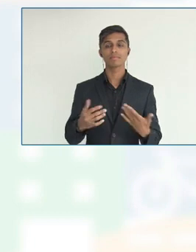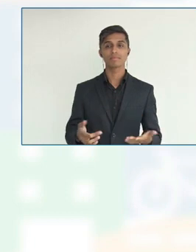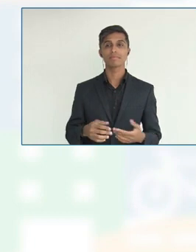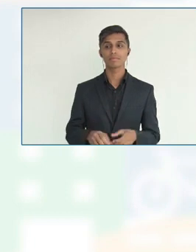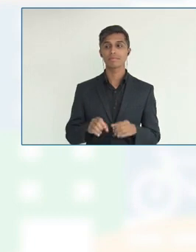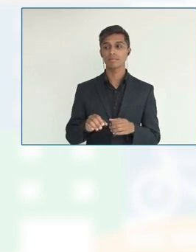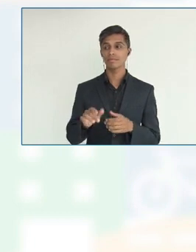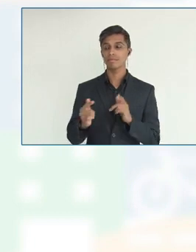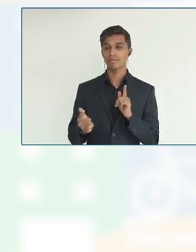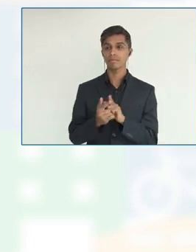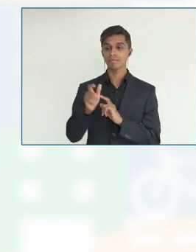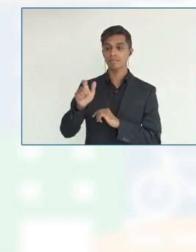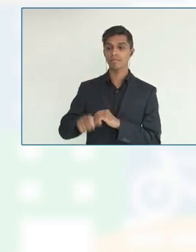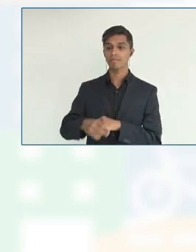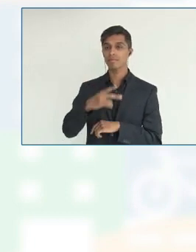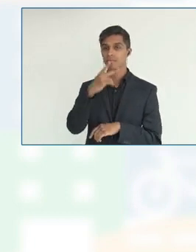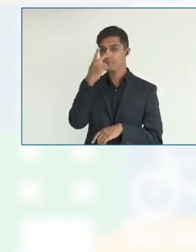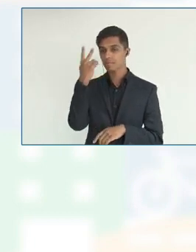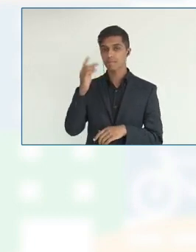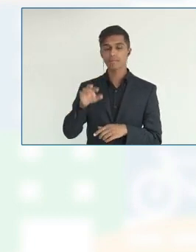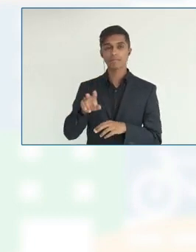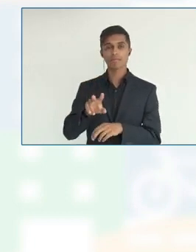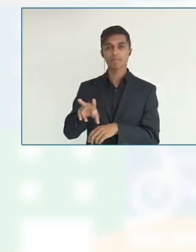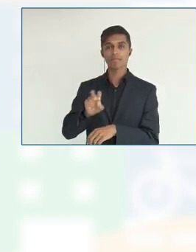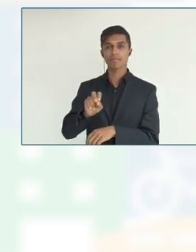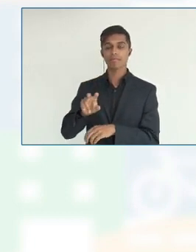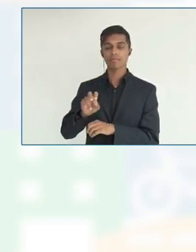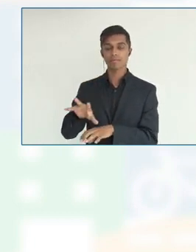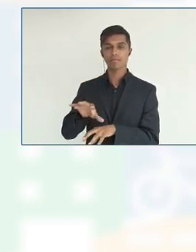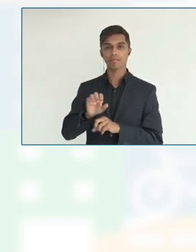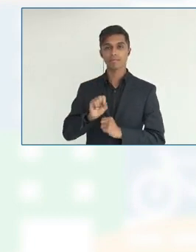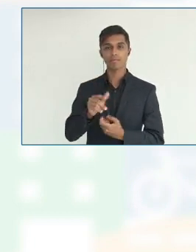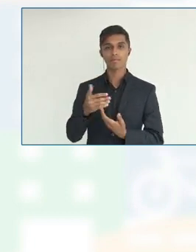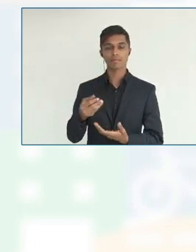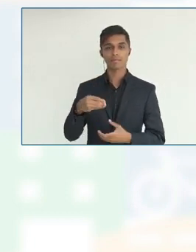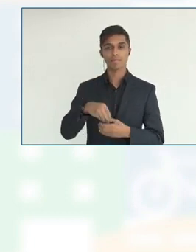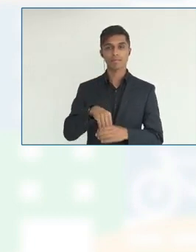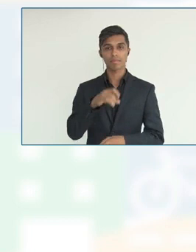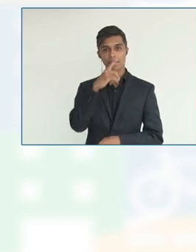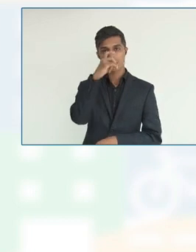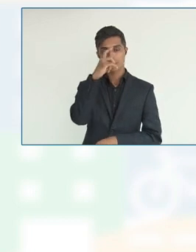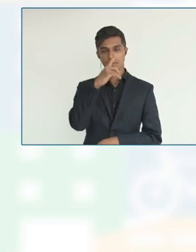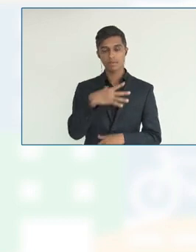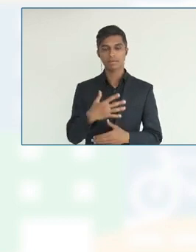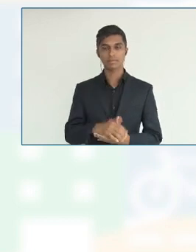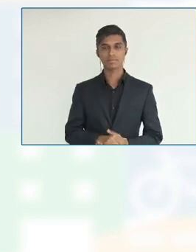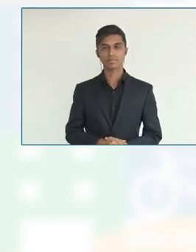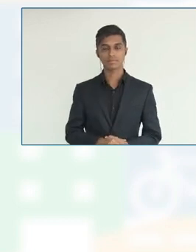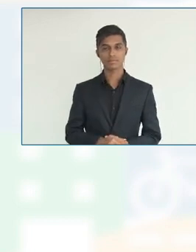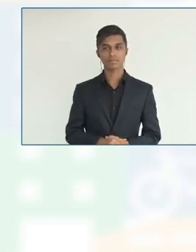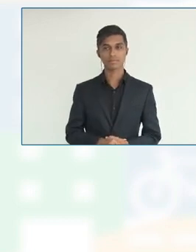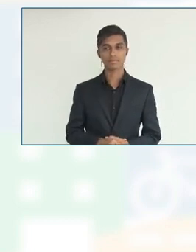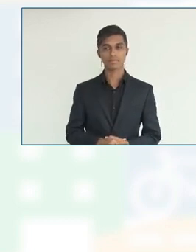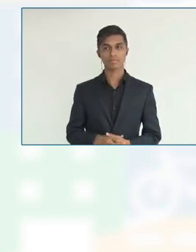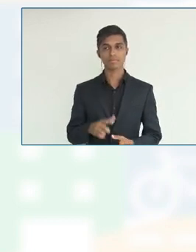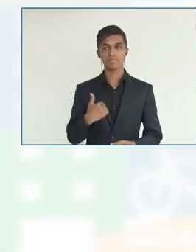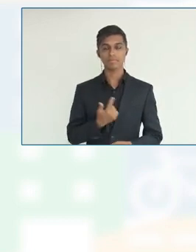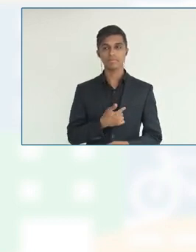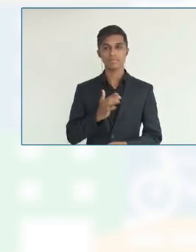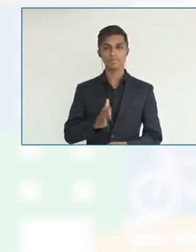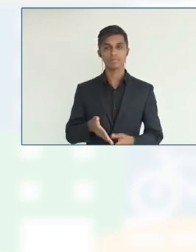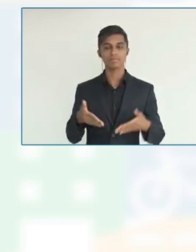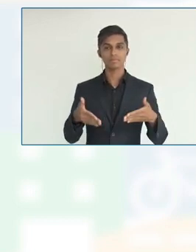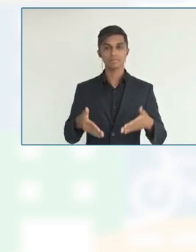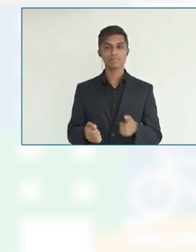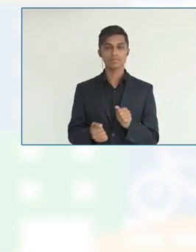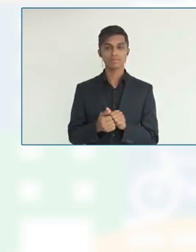intoxicado, principalmente voltado para o atendimento hospitalar. A gente também já participa, né, em conjunto